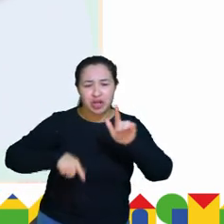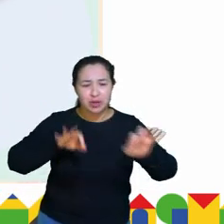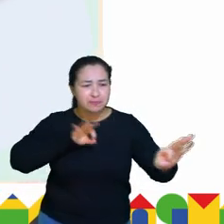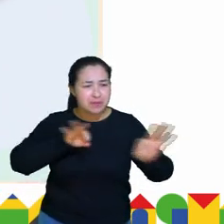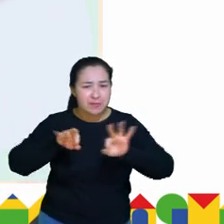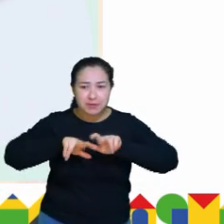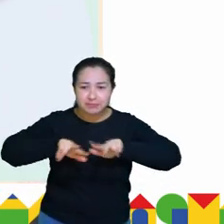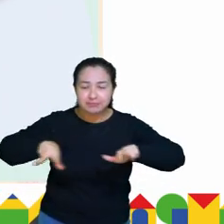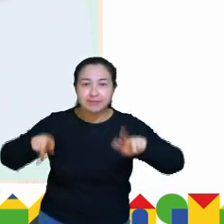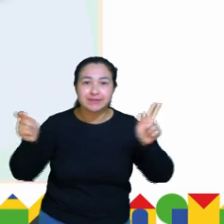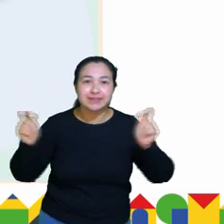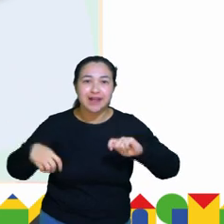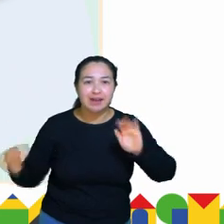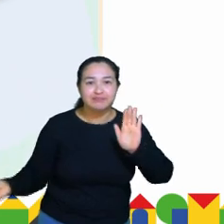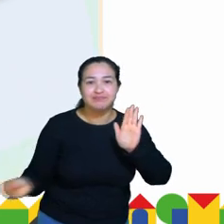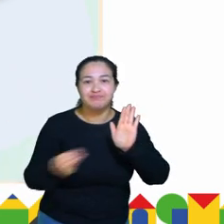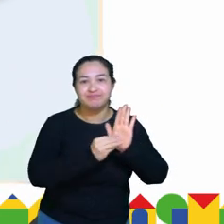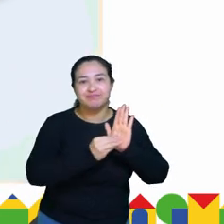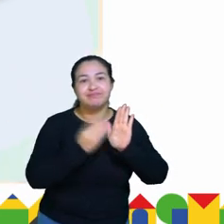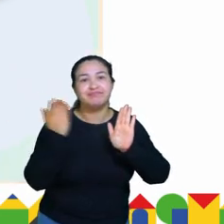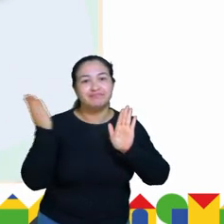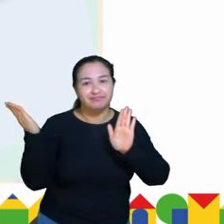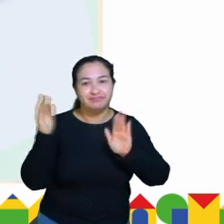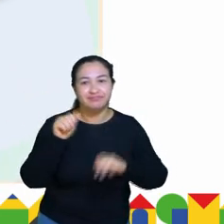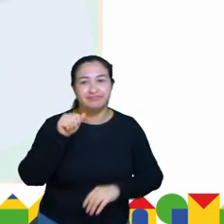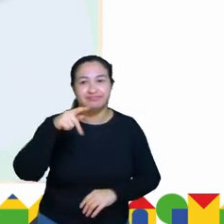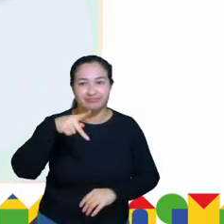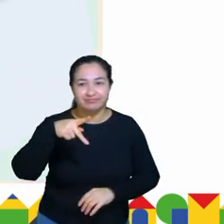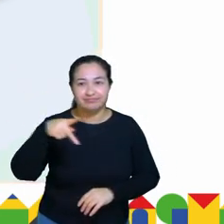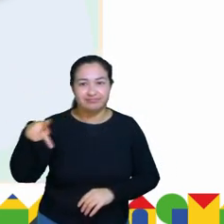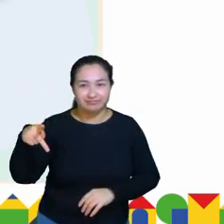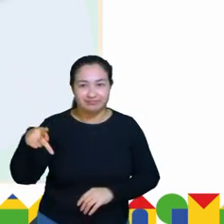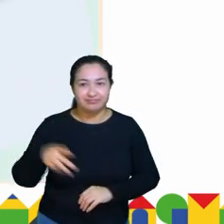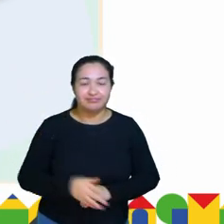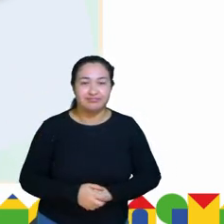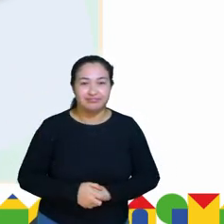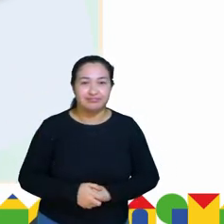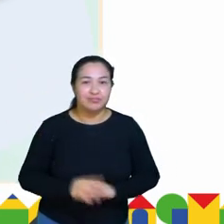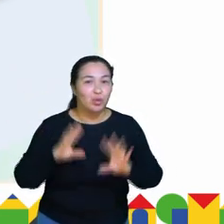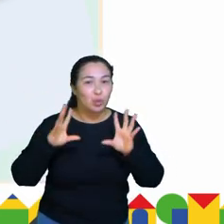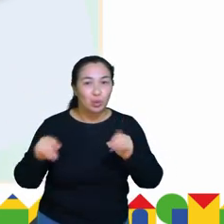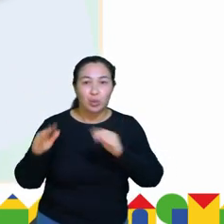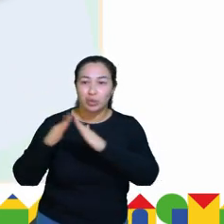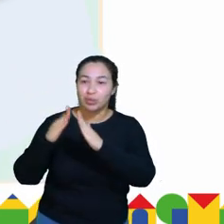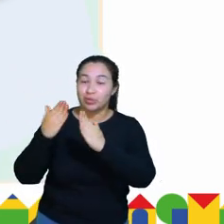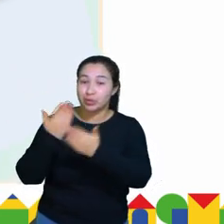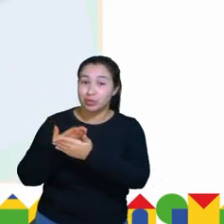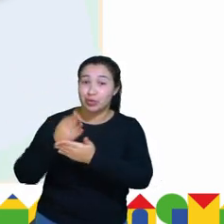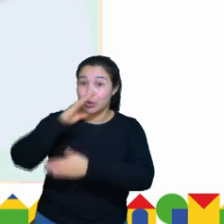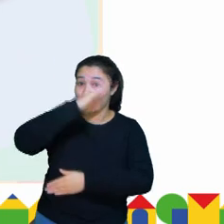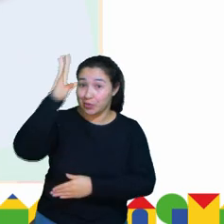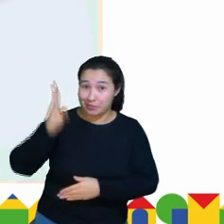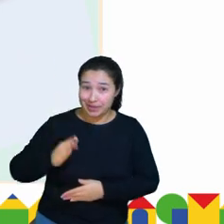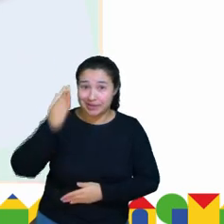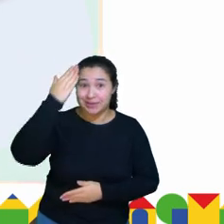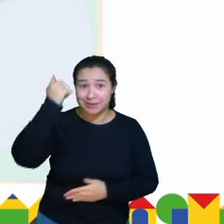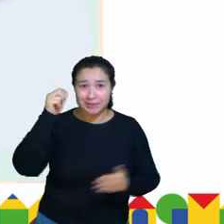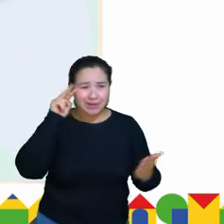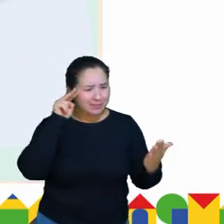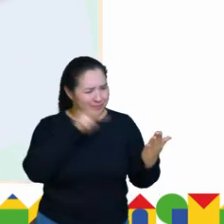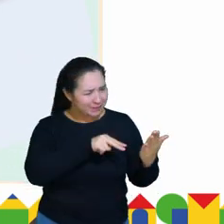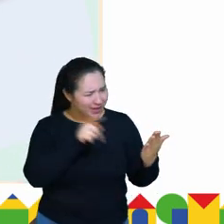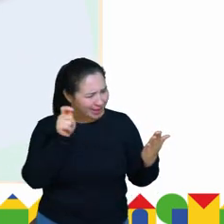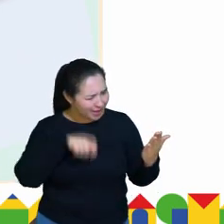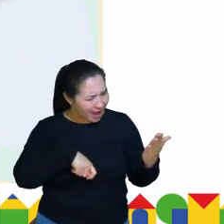disponibilizar e todas as escolas as brasileiras recebem aquela informação então é um aplicativo também gerenciado pela